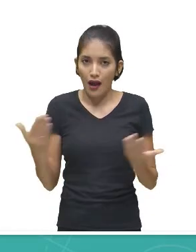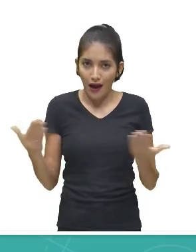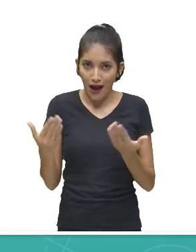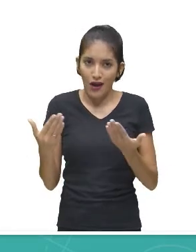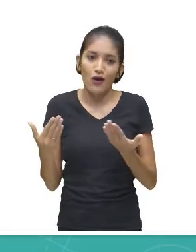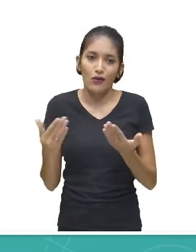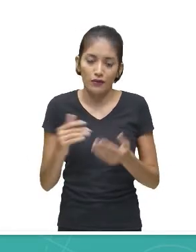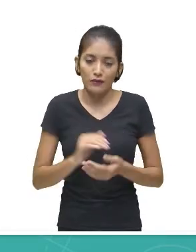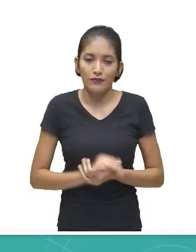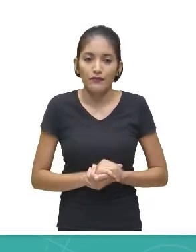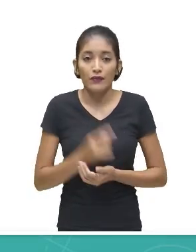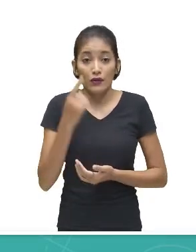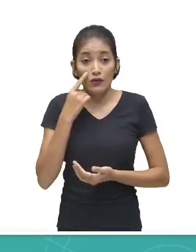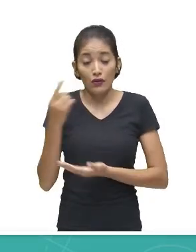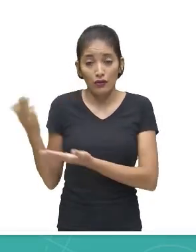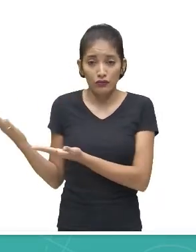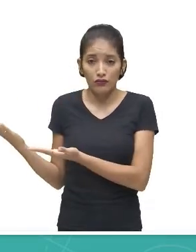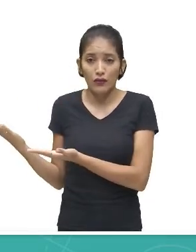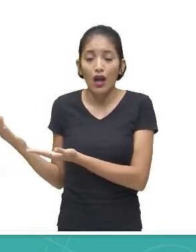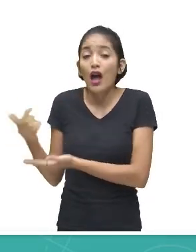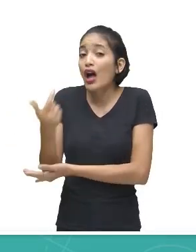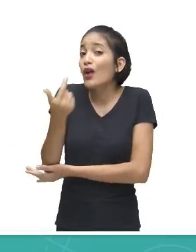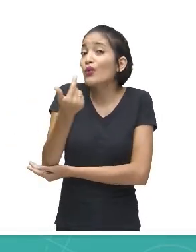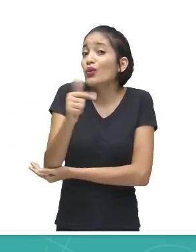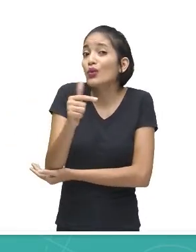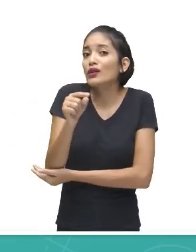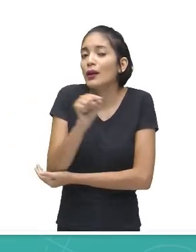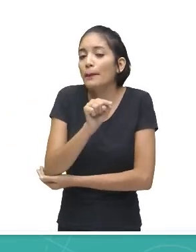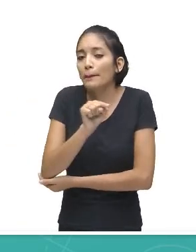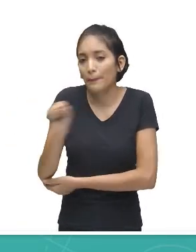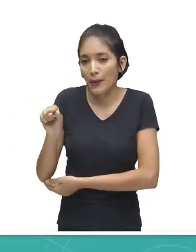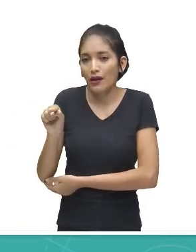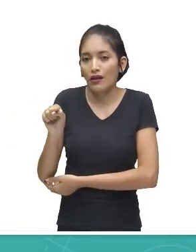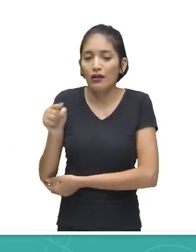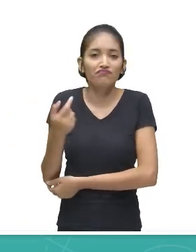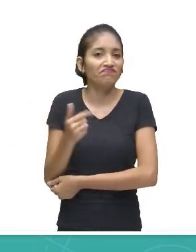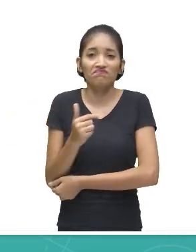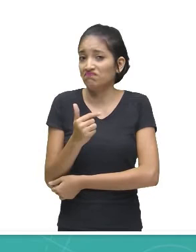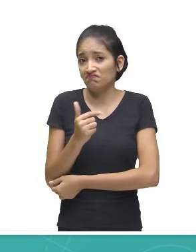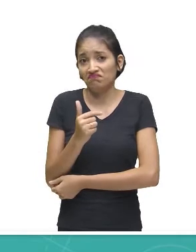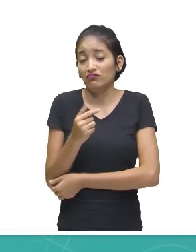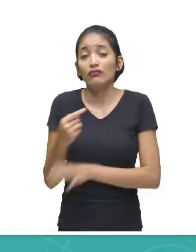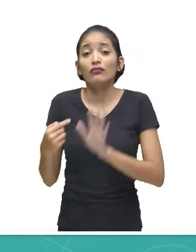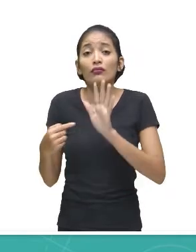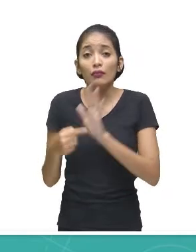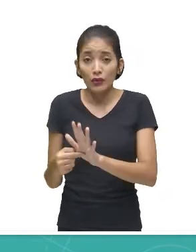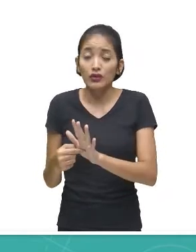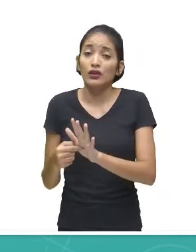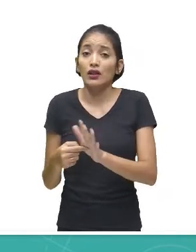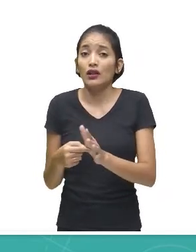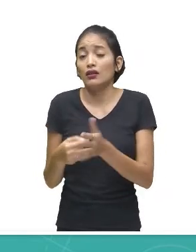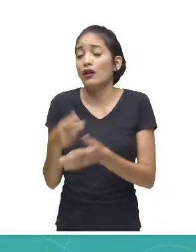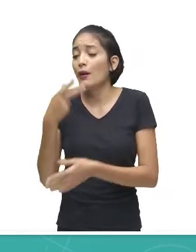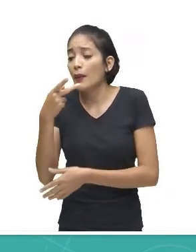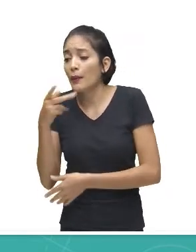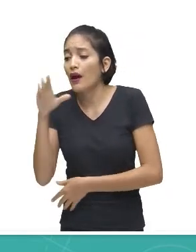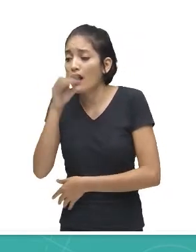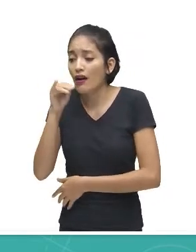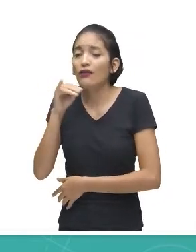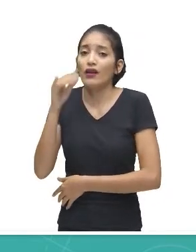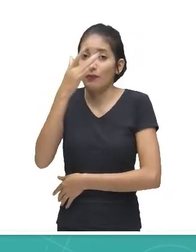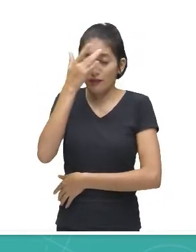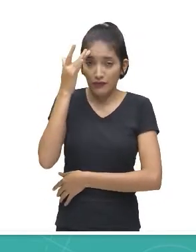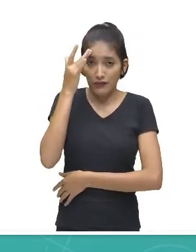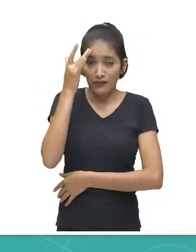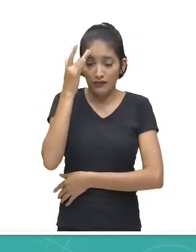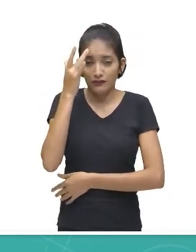aqui, eu não tenho mais um tracinho, né? Indicando a voz do personagem, né? No discurso direto.